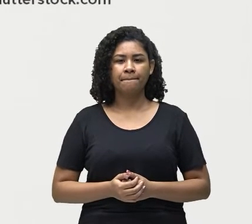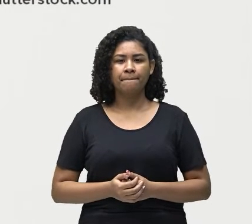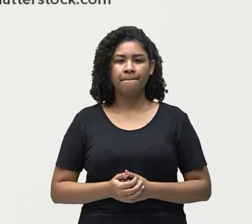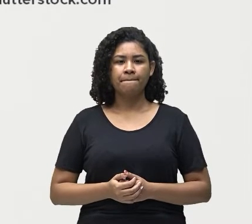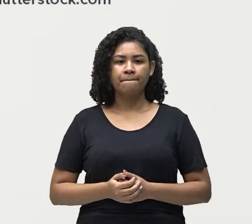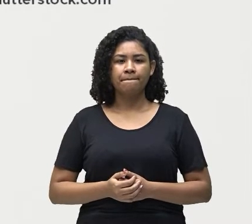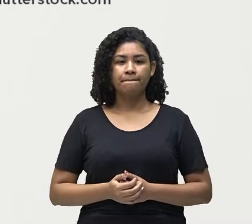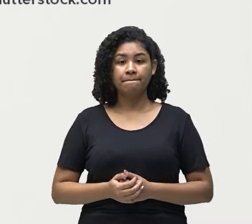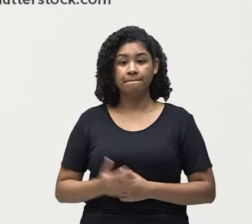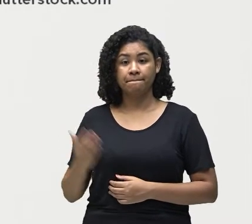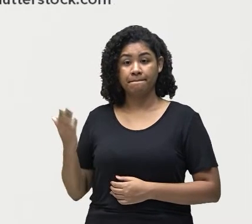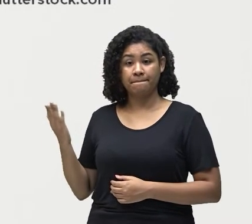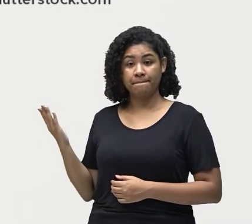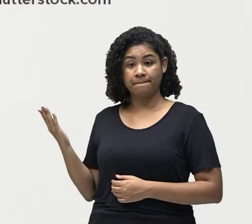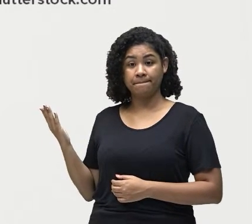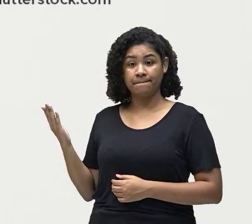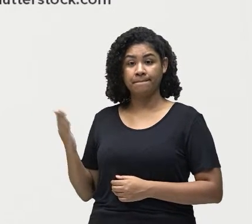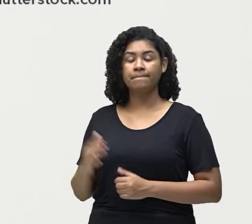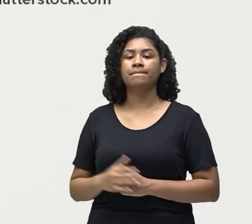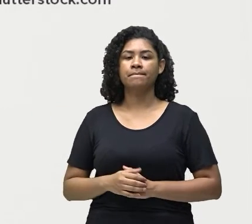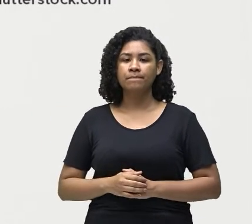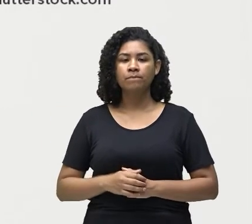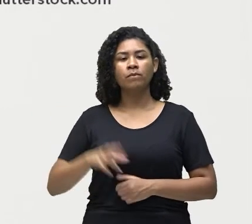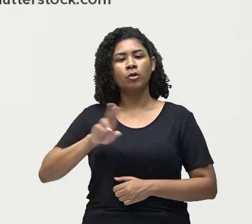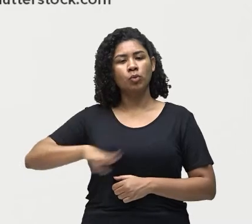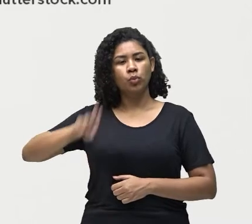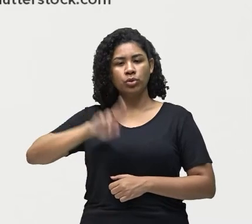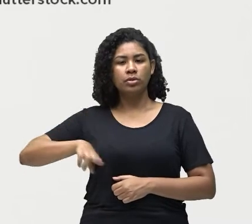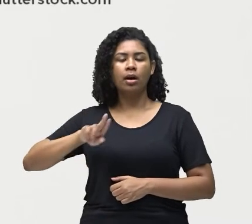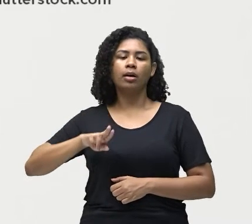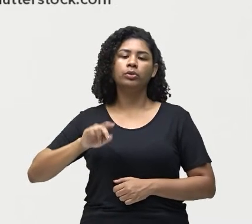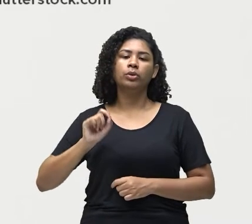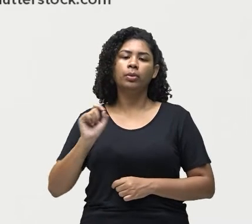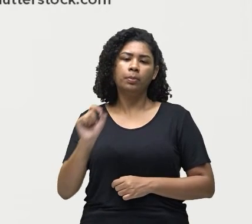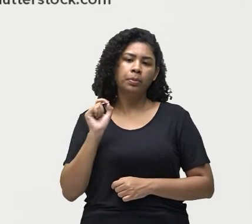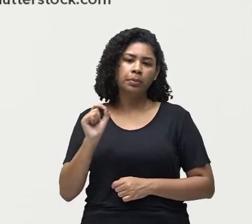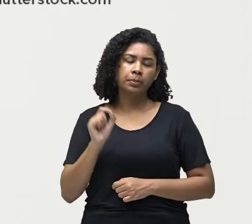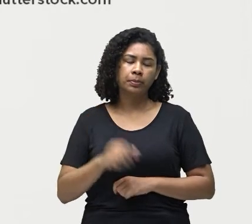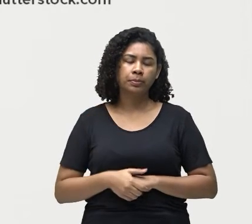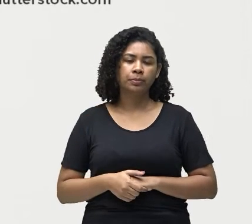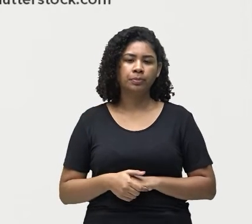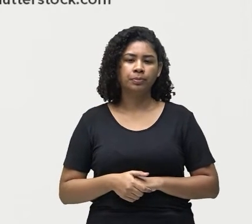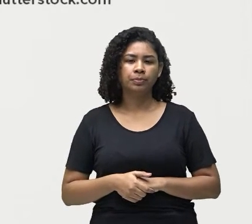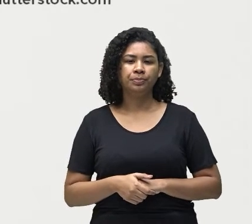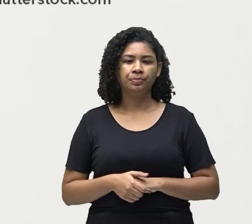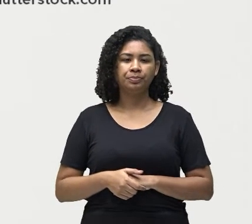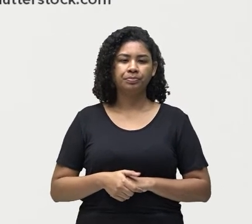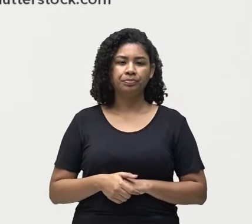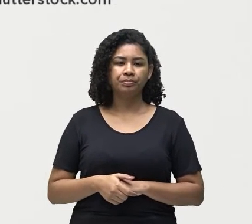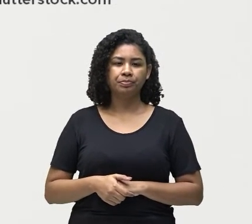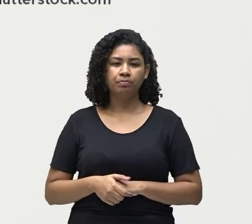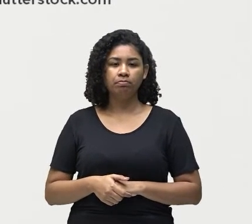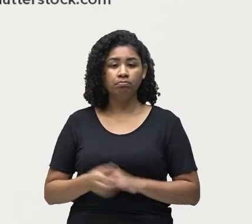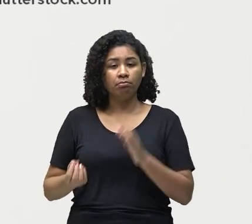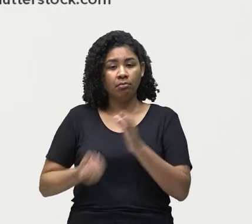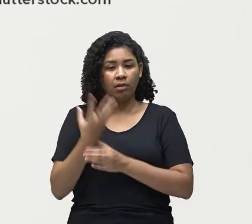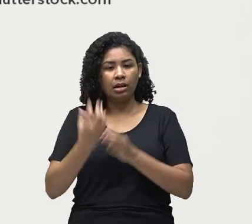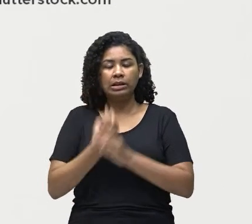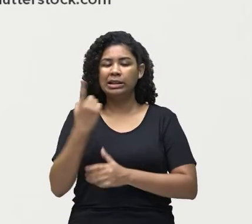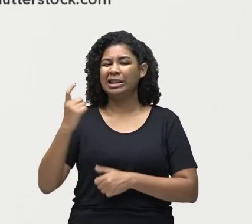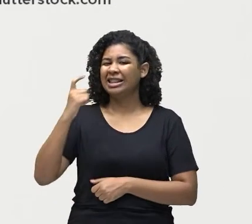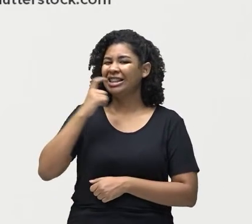os derivados também são usados como matéria-prima na produção de plásticos